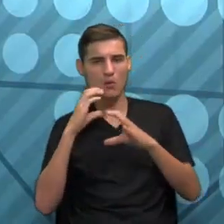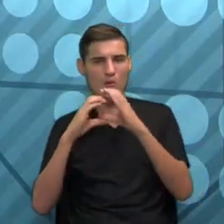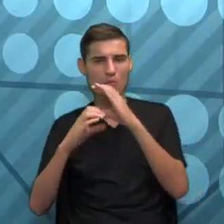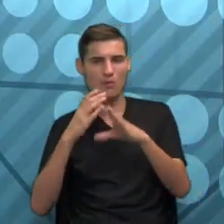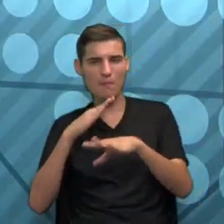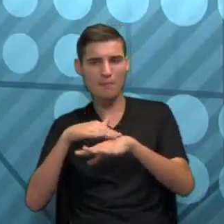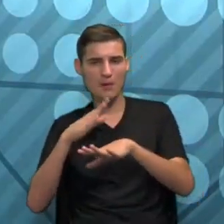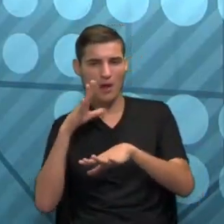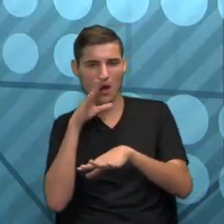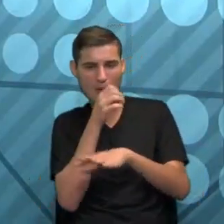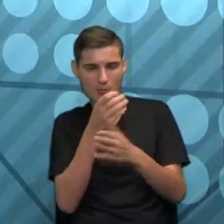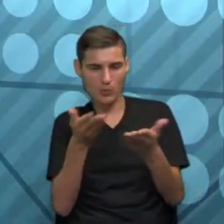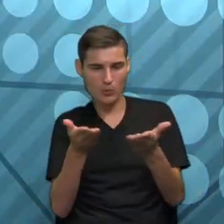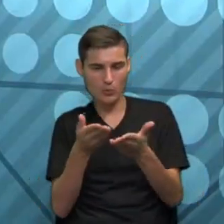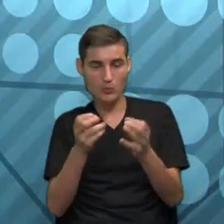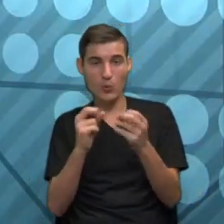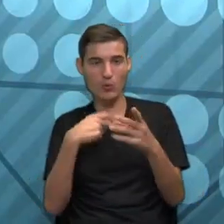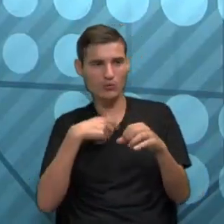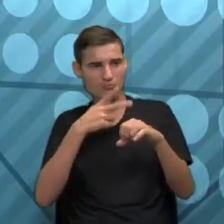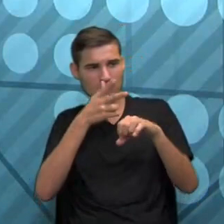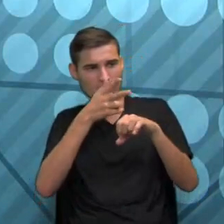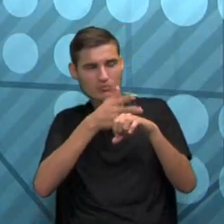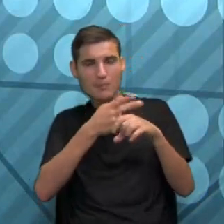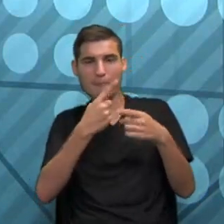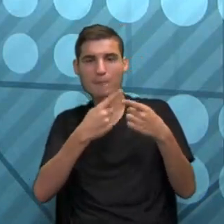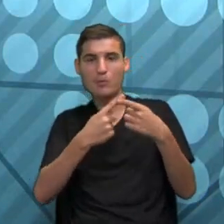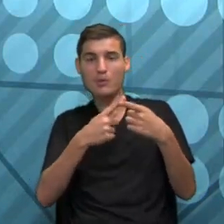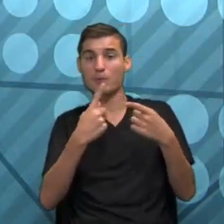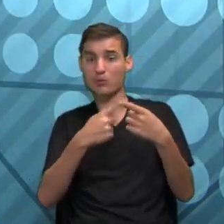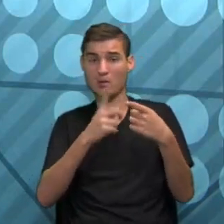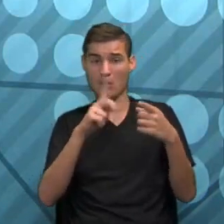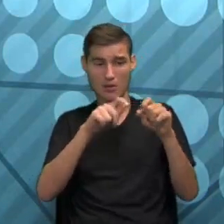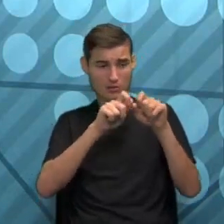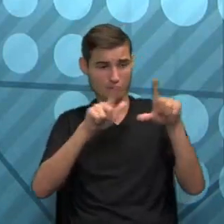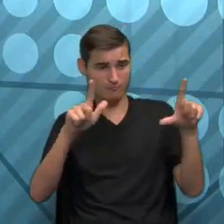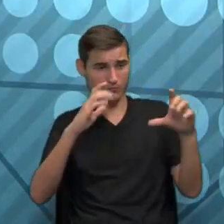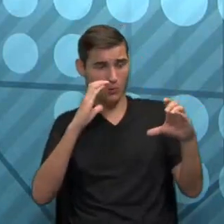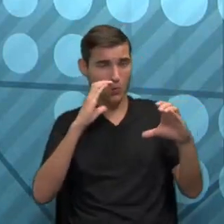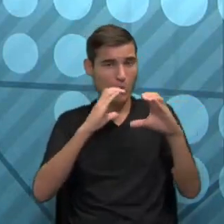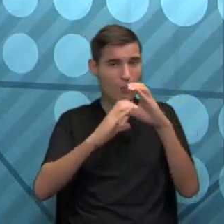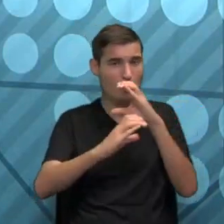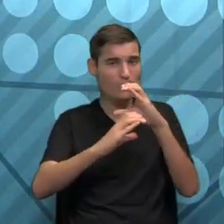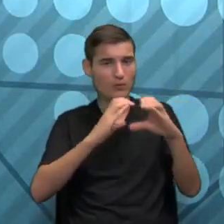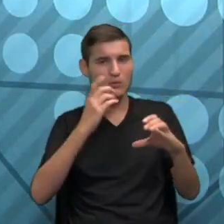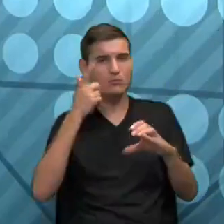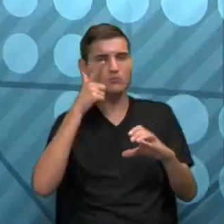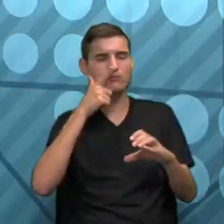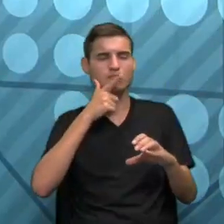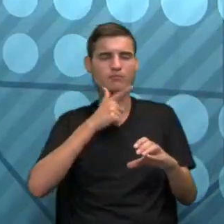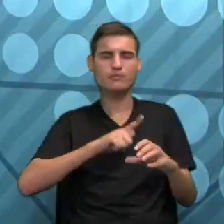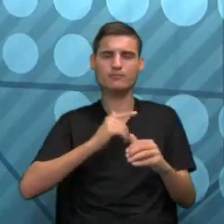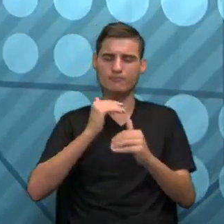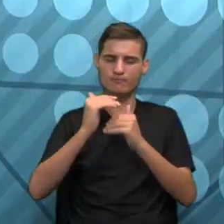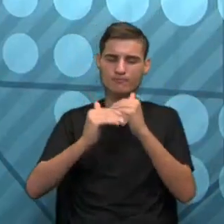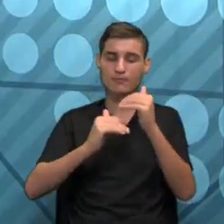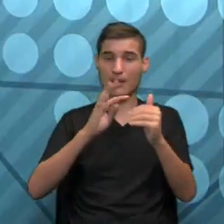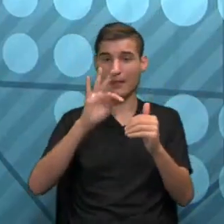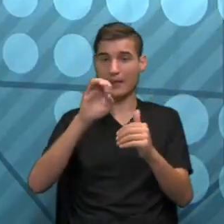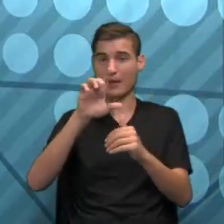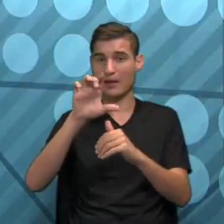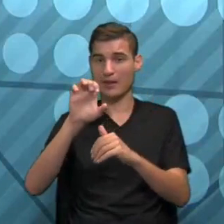eu consigo fazer uma videoconferência? É porque a telecomunicação, ela deu meio para que isso acontecesse. A